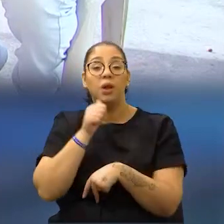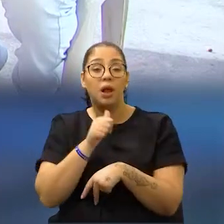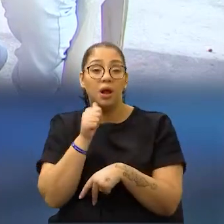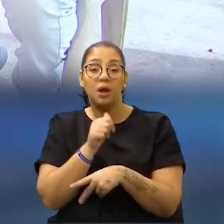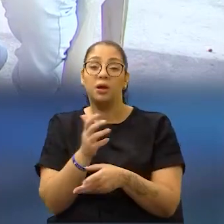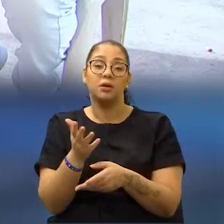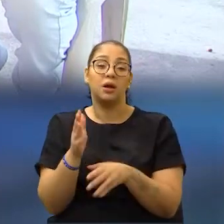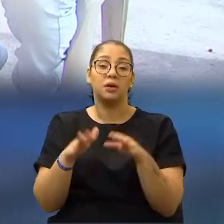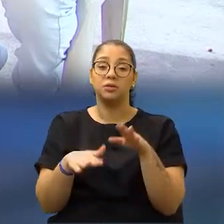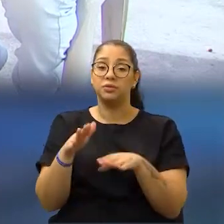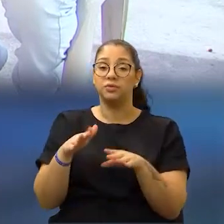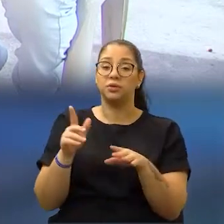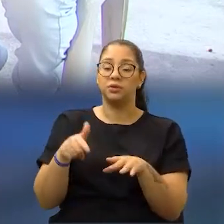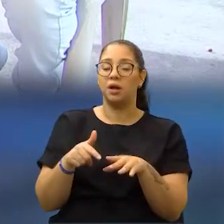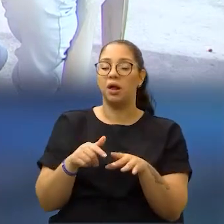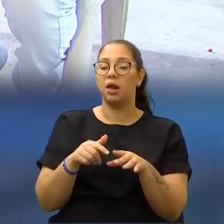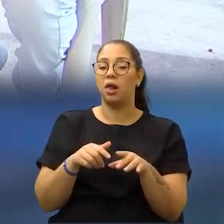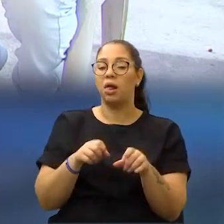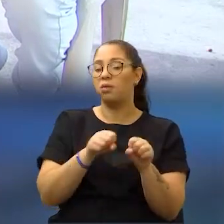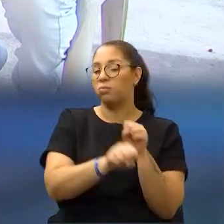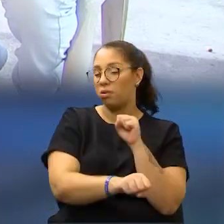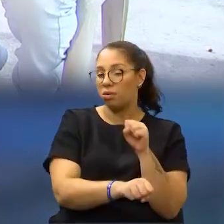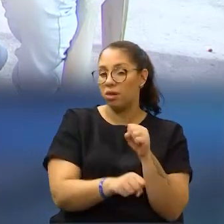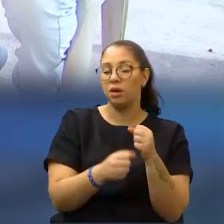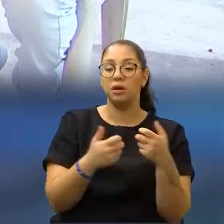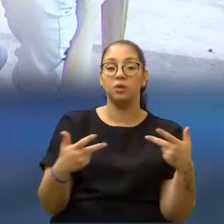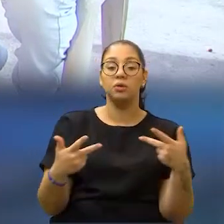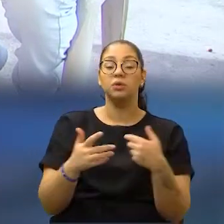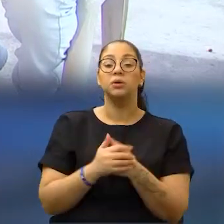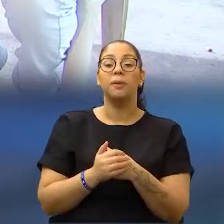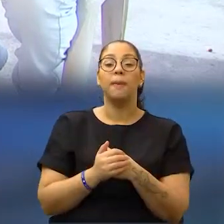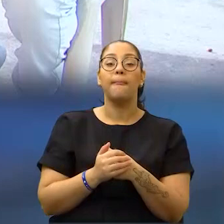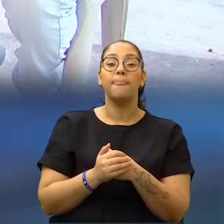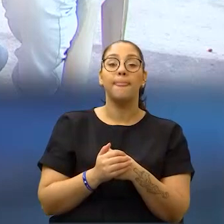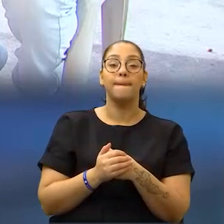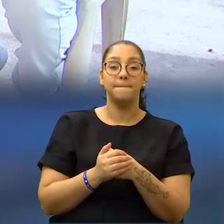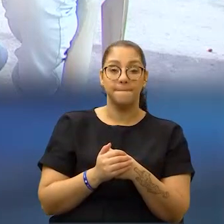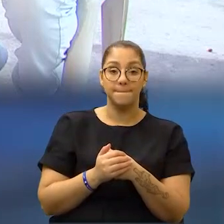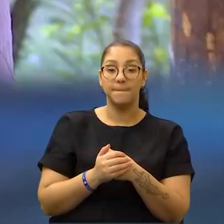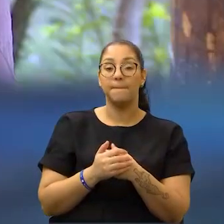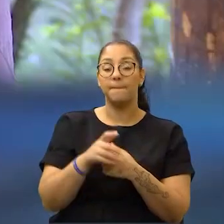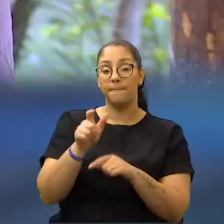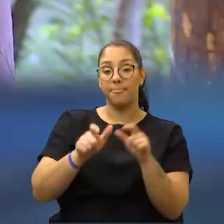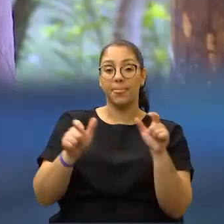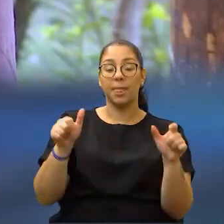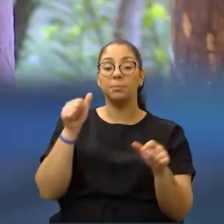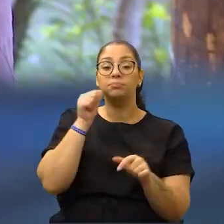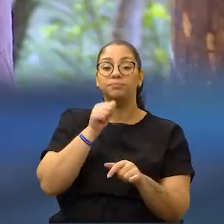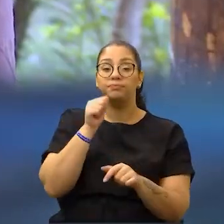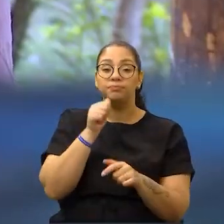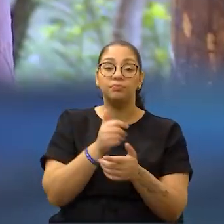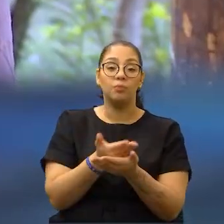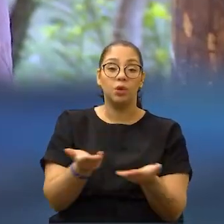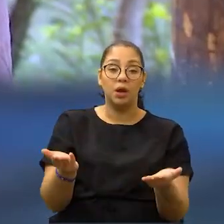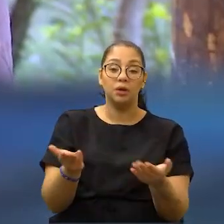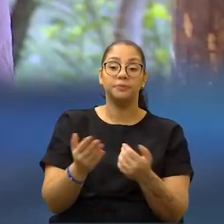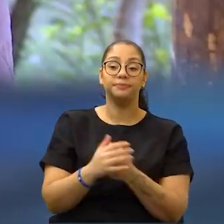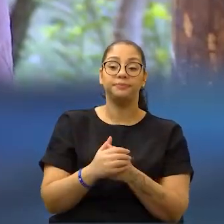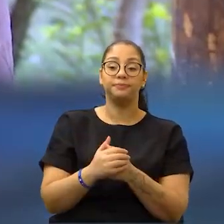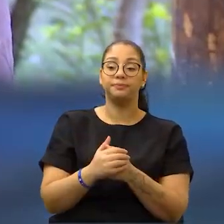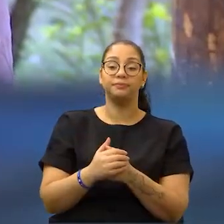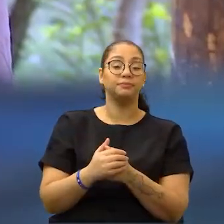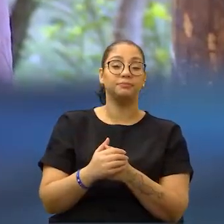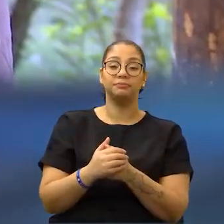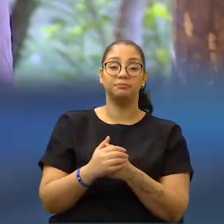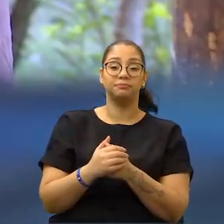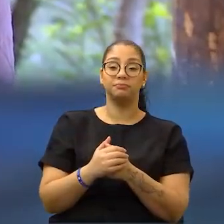do gênero, da mulher, né? Muitas vezes do abuso, enfim. E, às vezes, essas próprias mulheres, né,